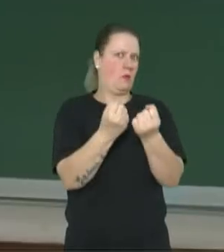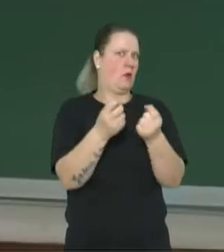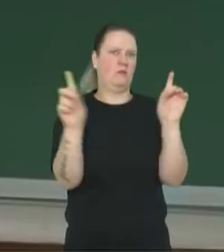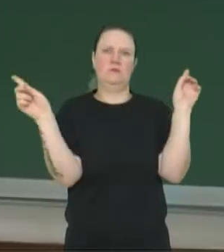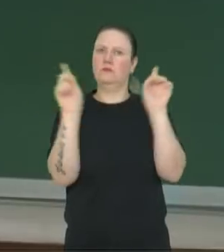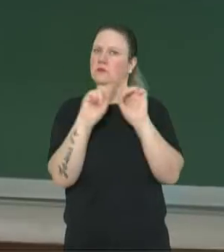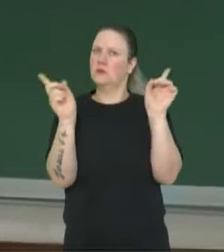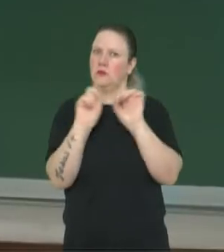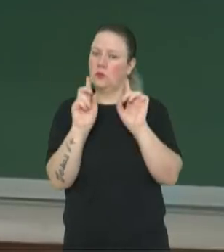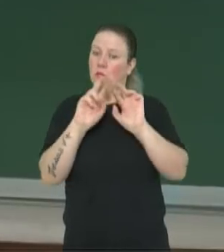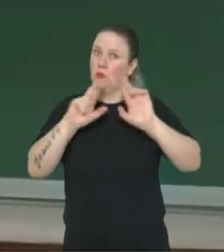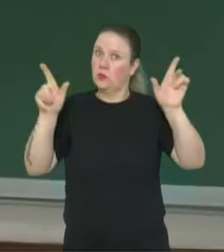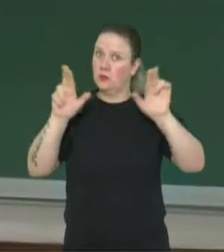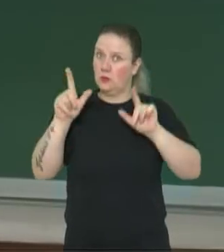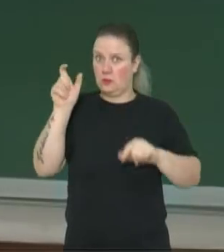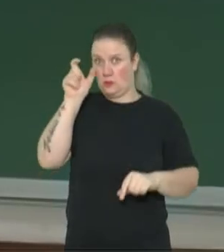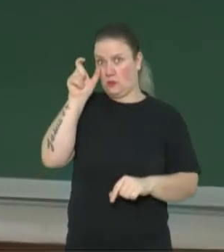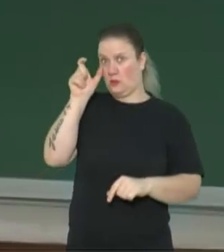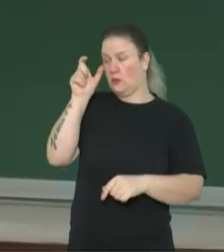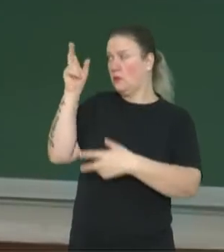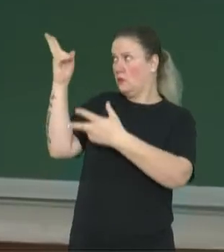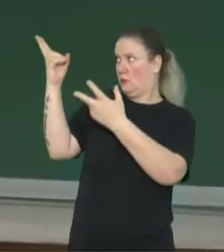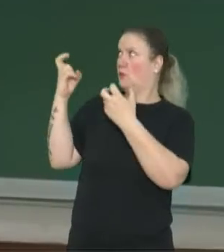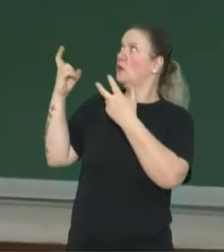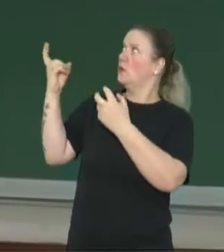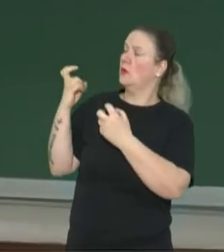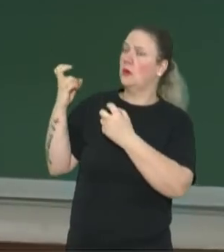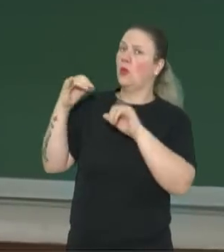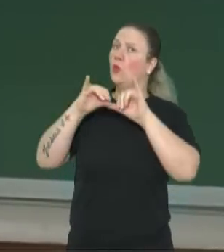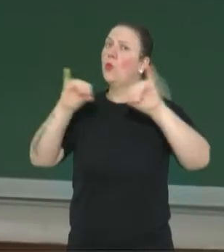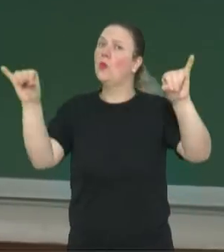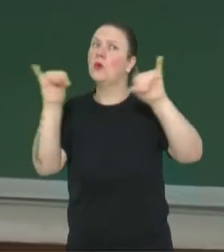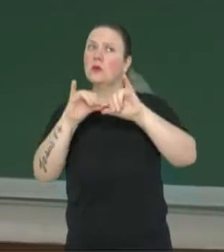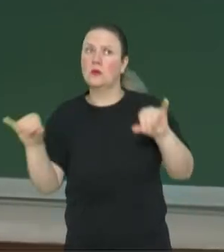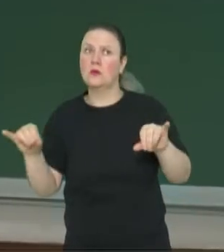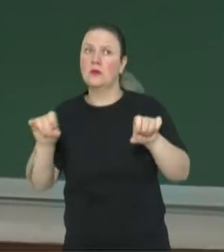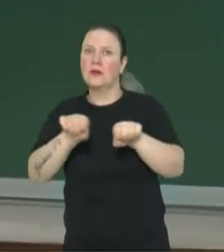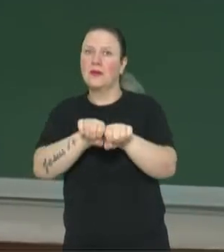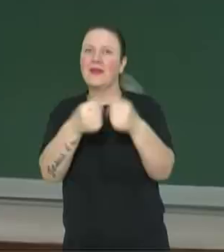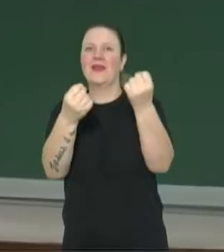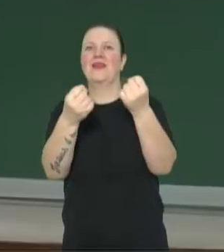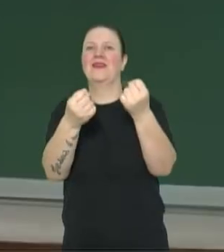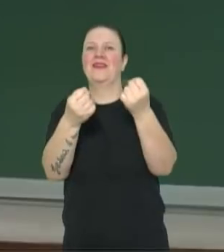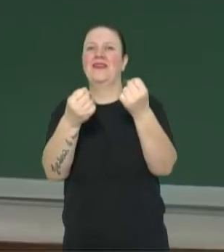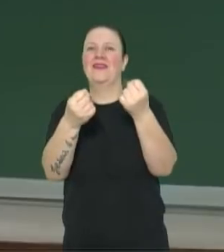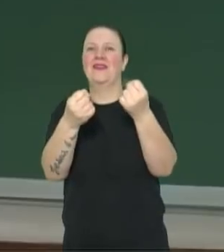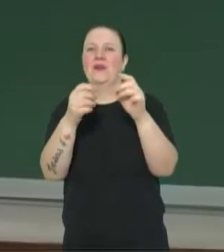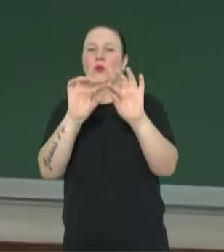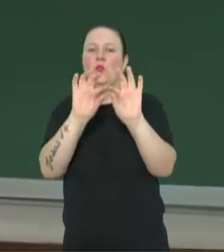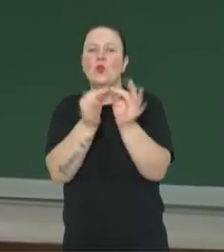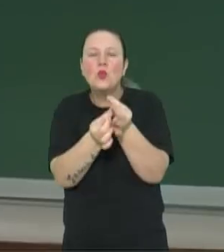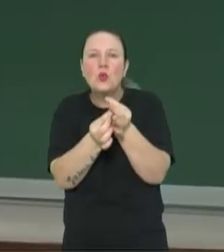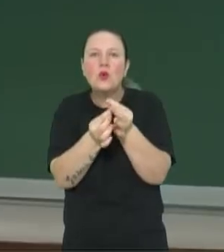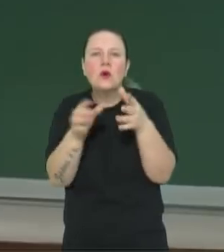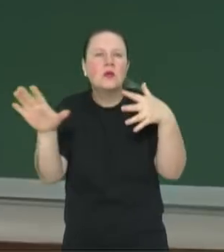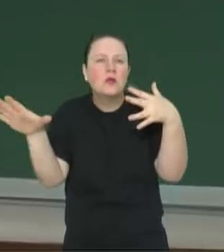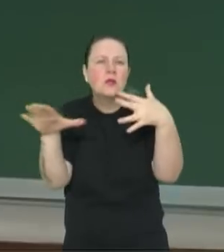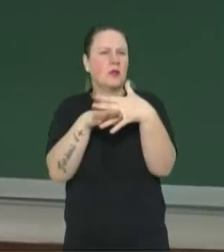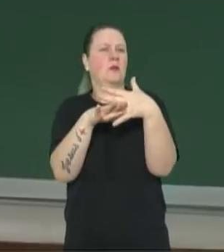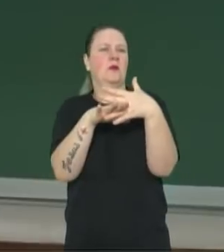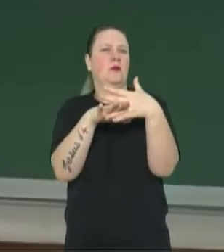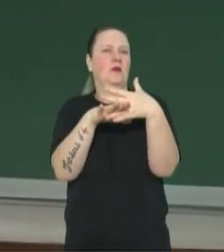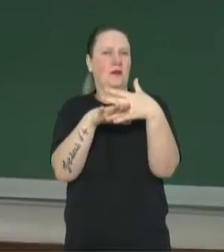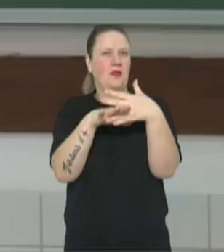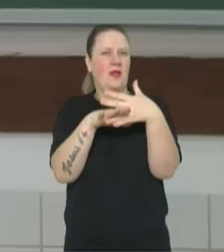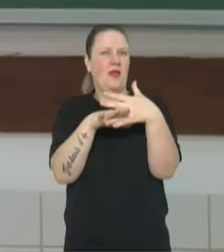quebrar o chocolate. Mas olha que interessante, daí já a campanha publicitária quebra o chocolate para fazer essa jogada de